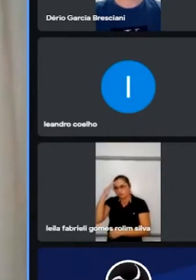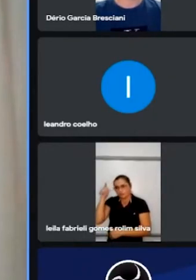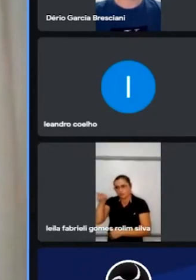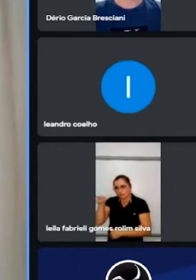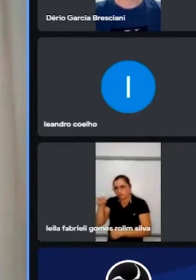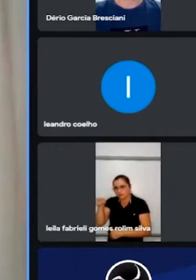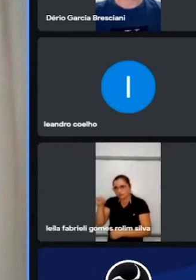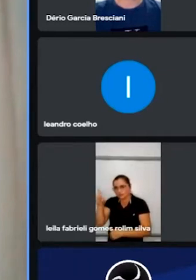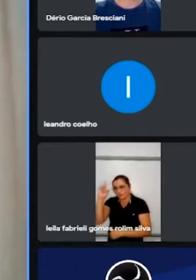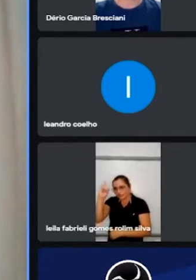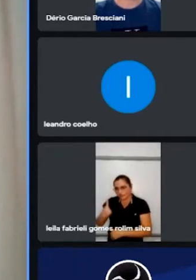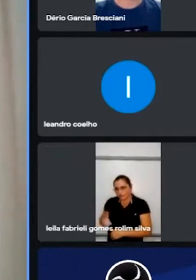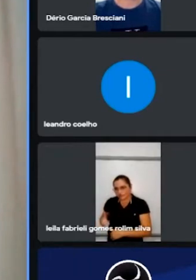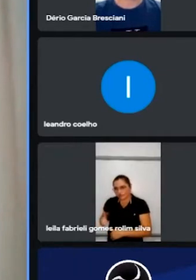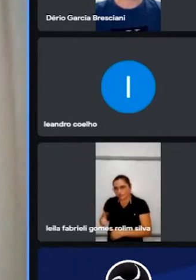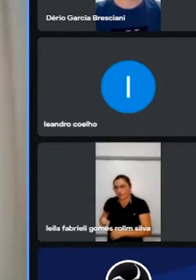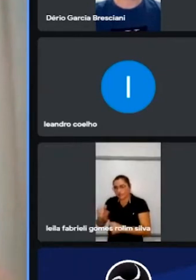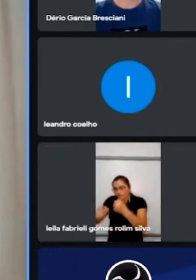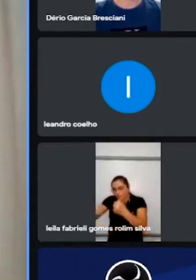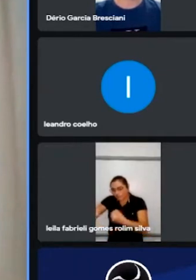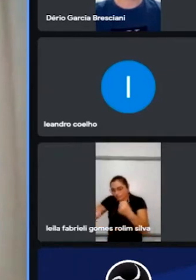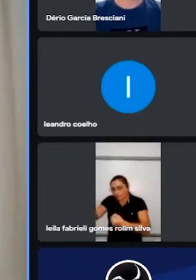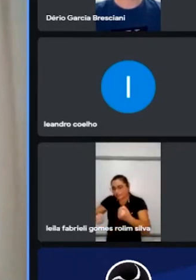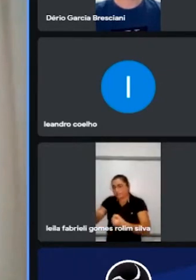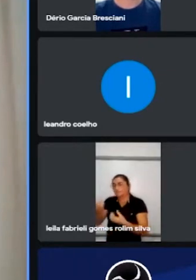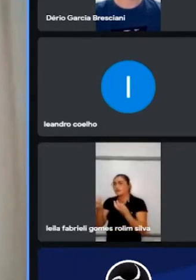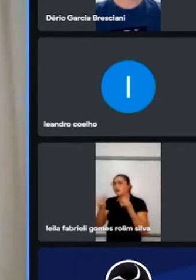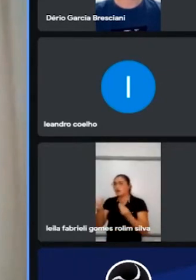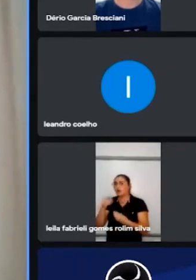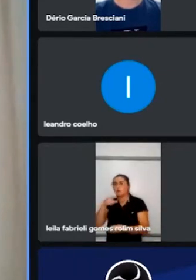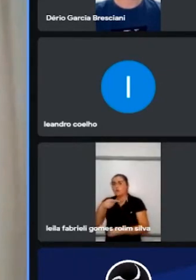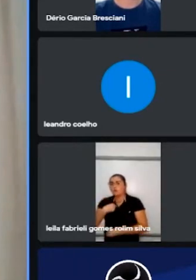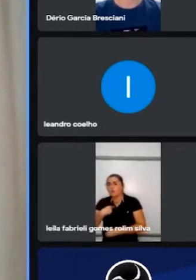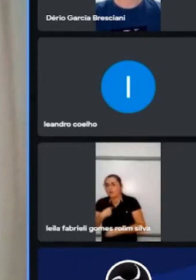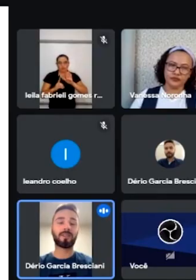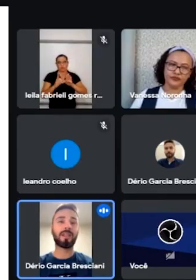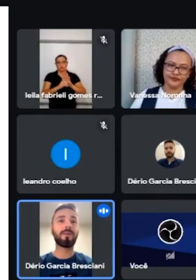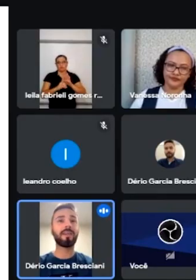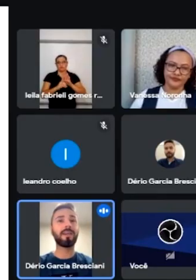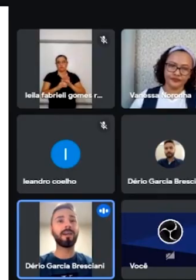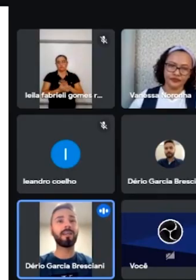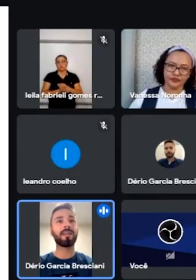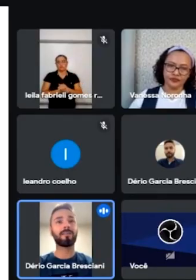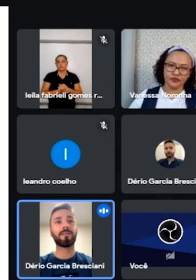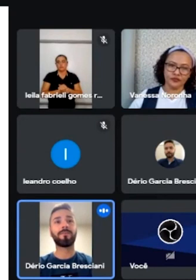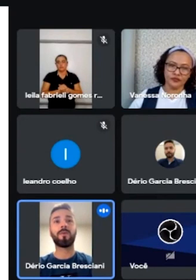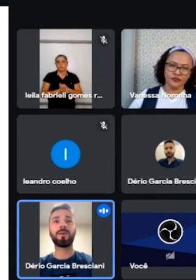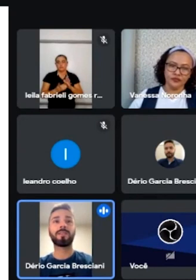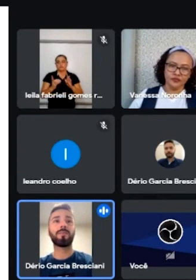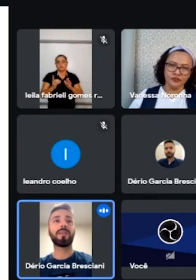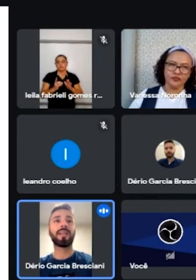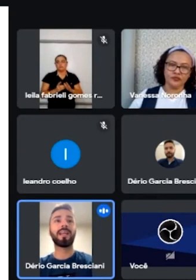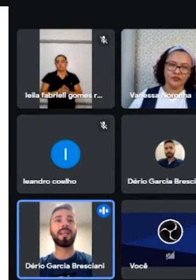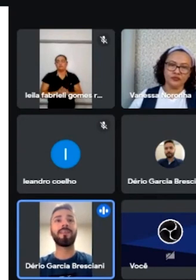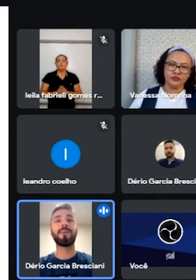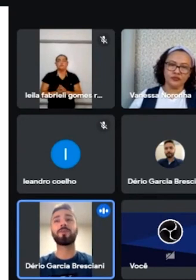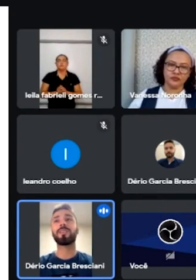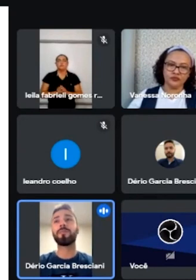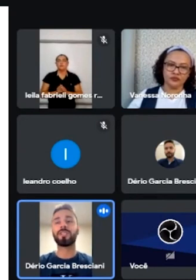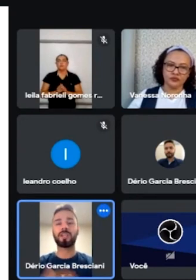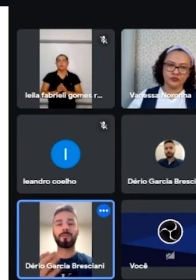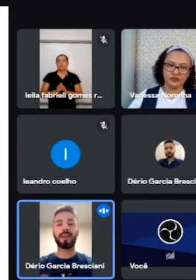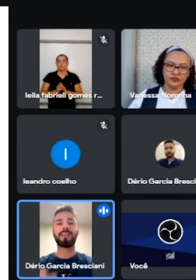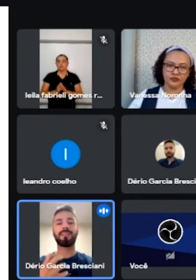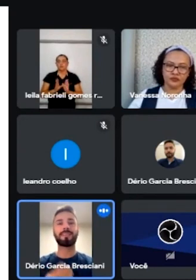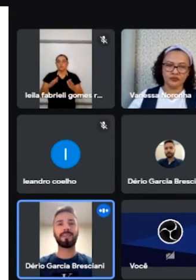nós precisamos dar visibilidade a essas crianças, né, que têm deficiências físicas, deficiências intelectuais e